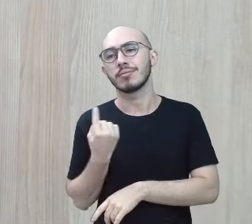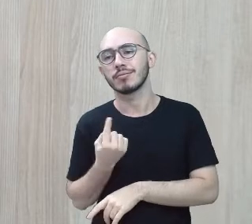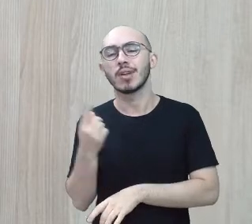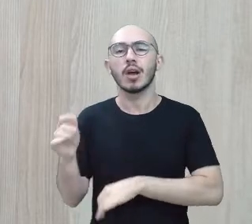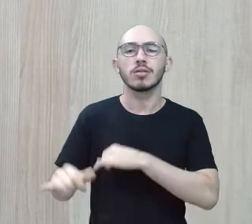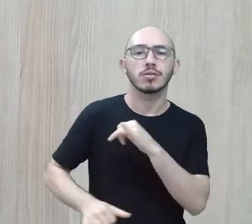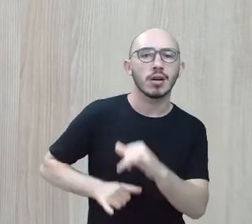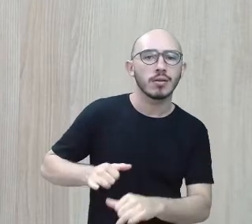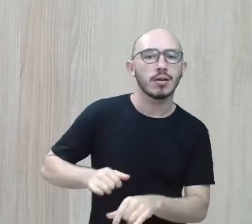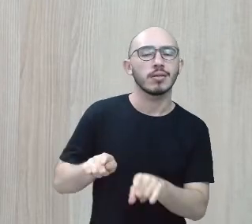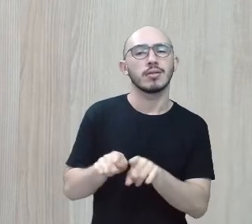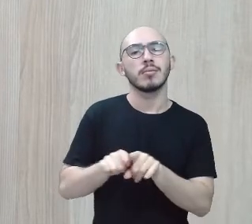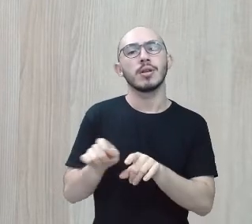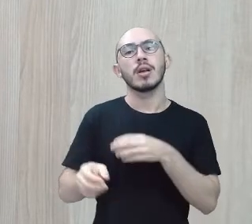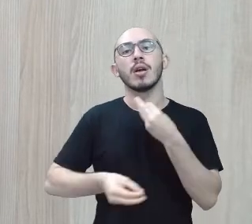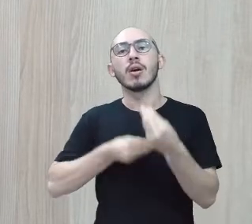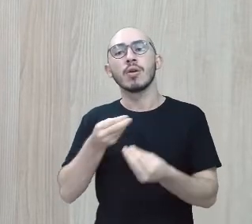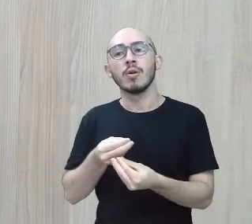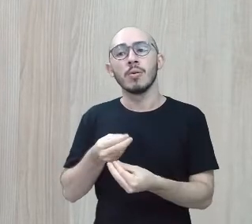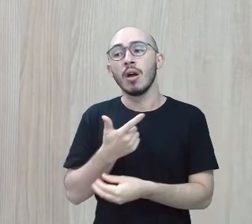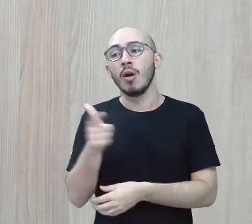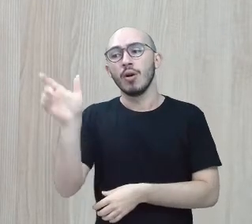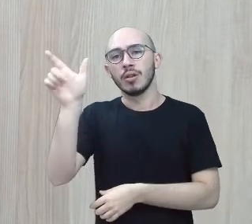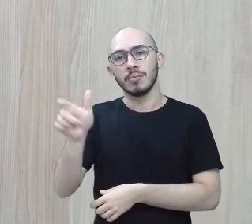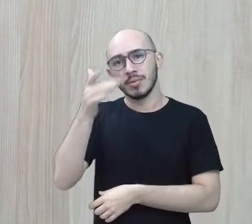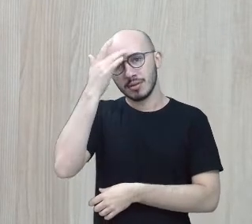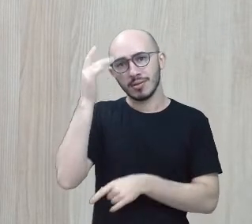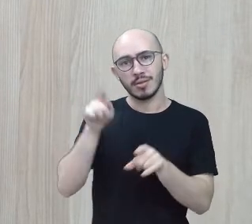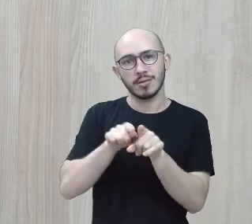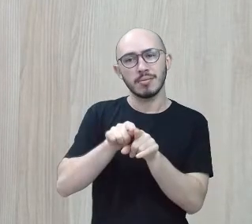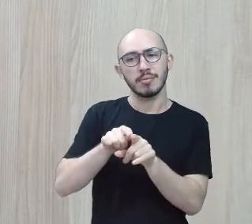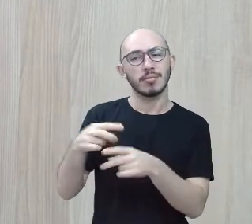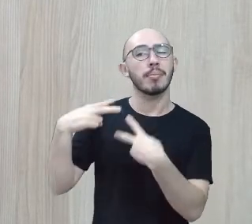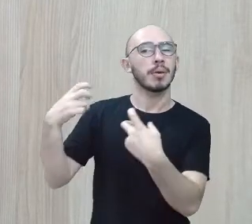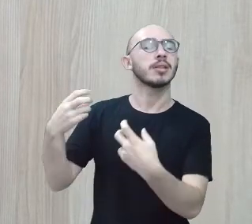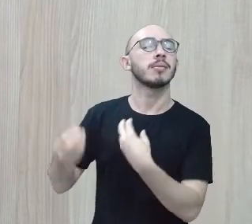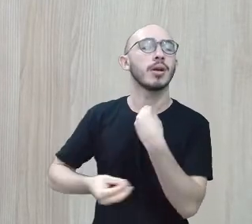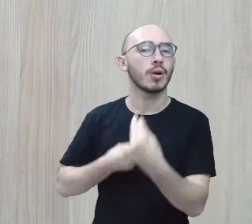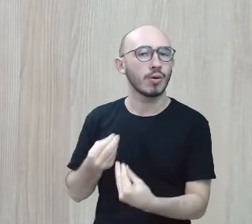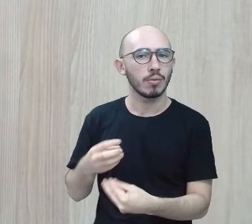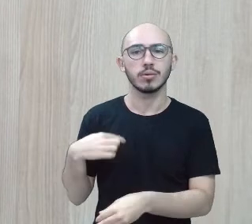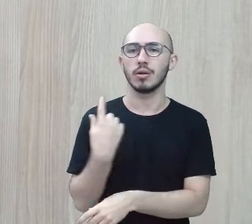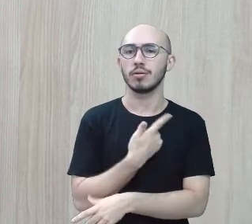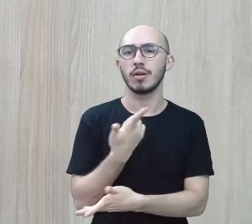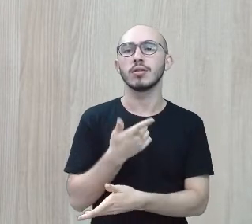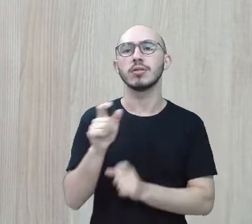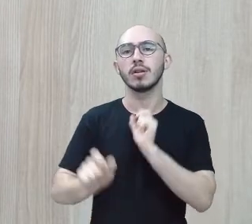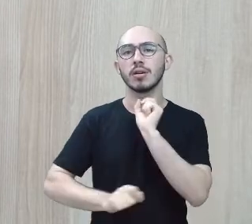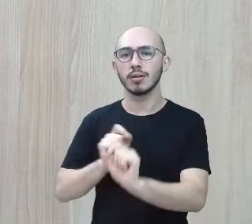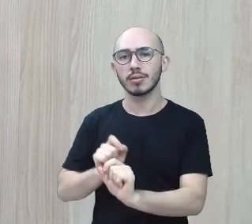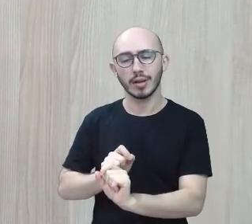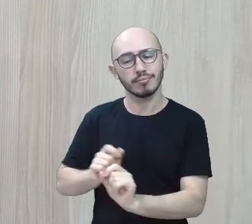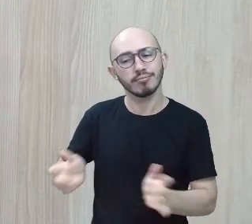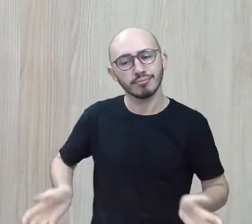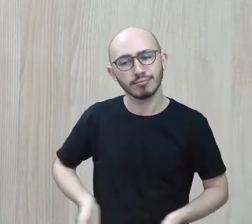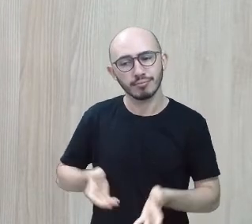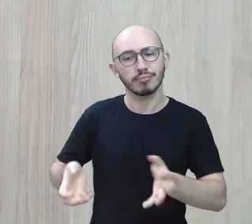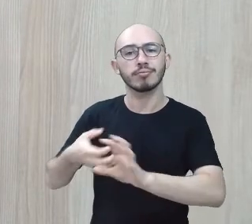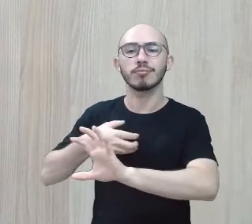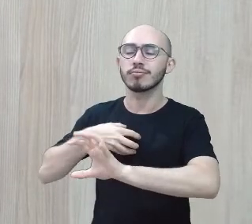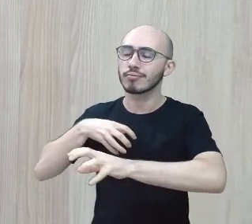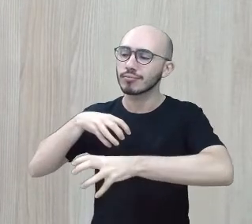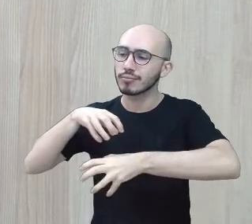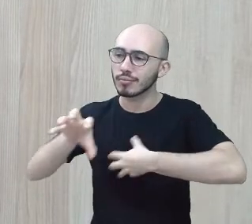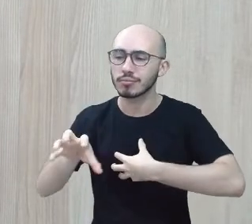e como a outra pessoa vai conseguir enxergar isso em mim, sabe? A gente cria empatia muito pelo que a gente observa